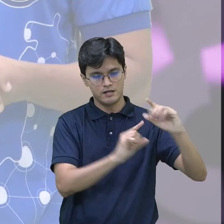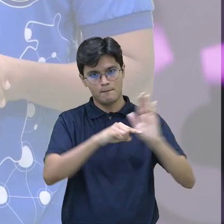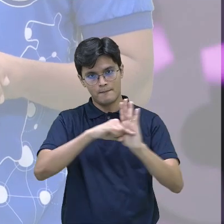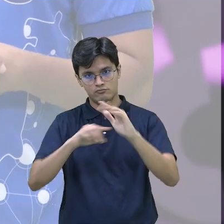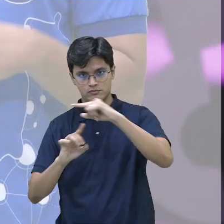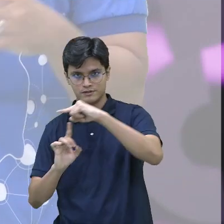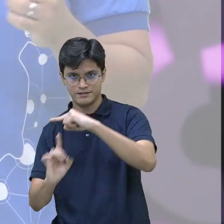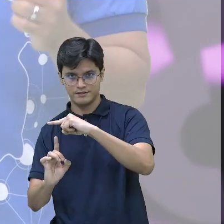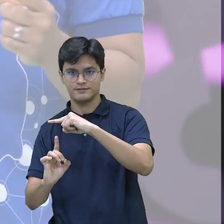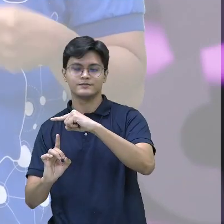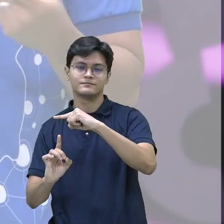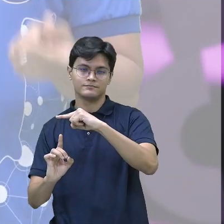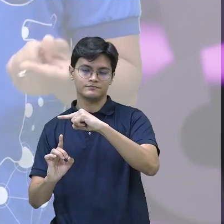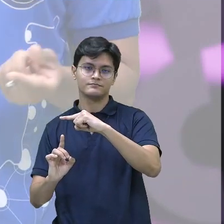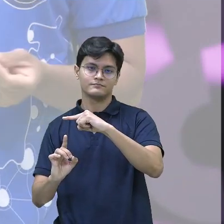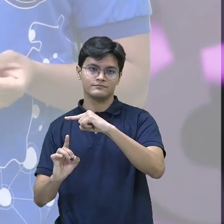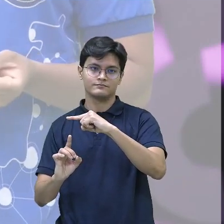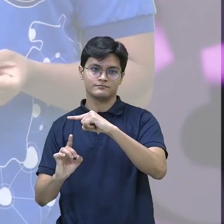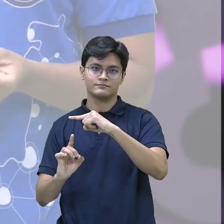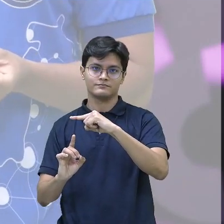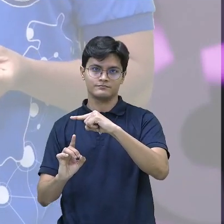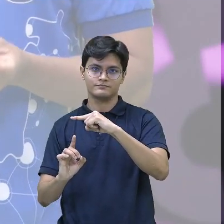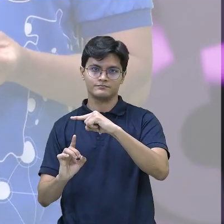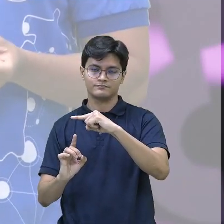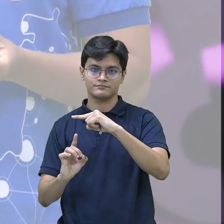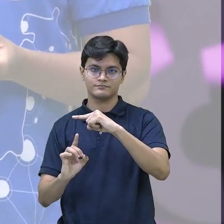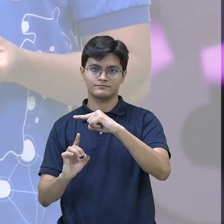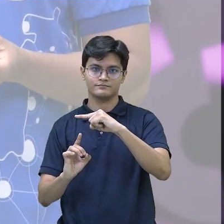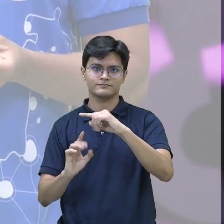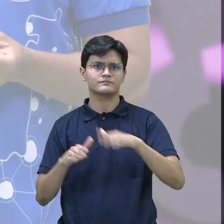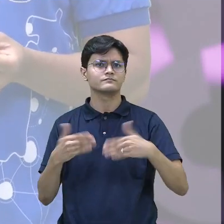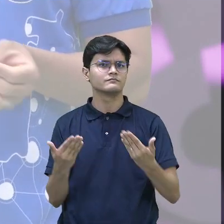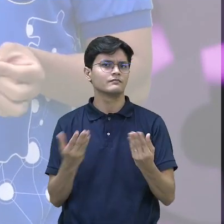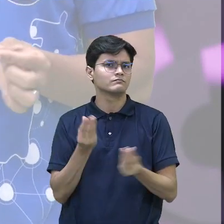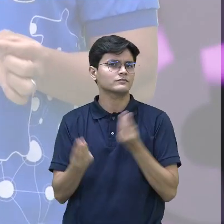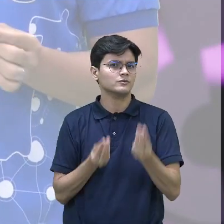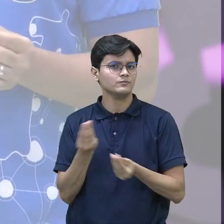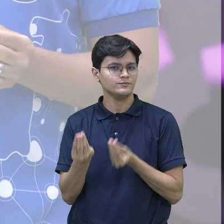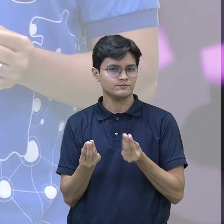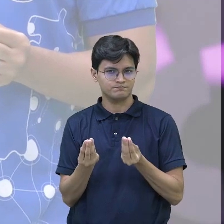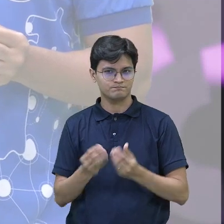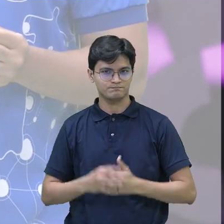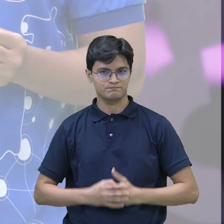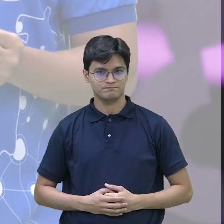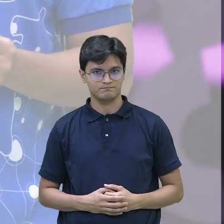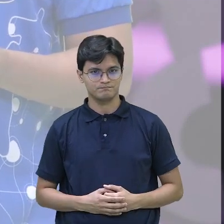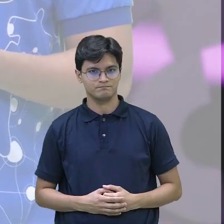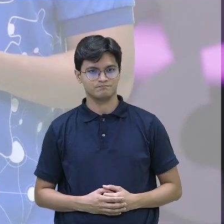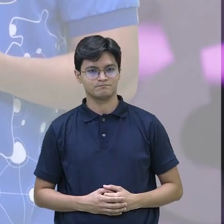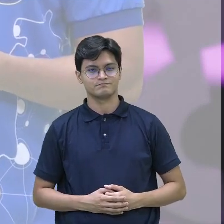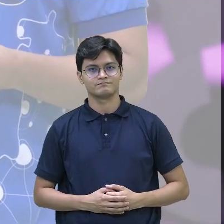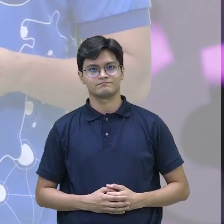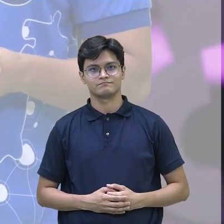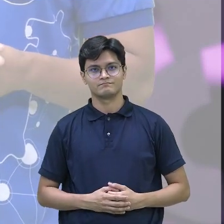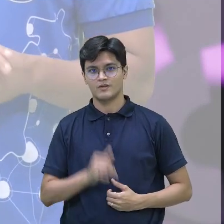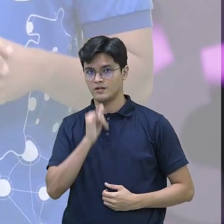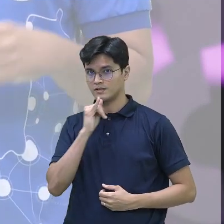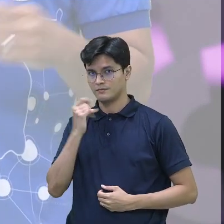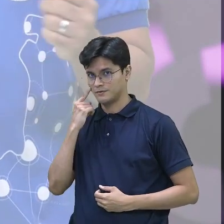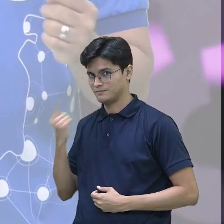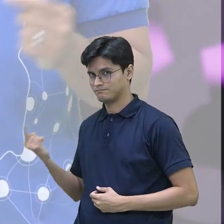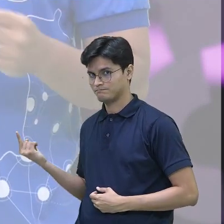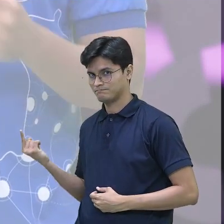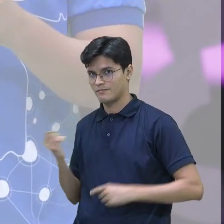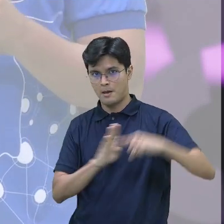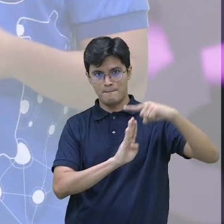o denominador está representado pela letra B. Então, o que é que eu vou fazer, professor? Você repete o denominador